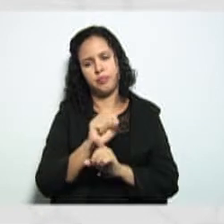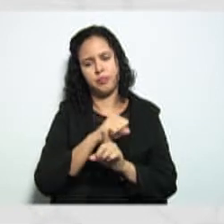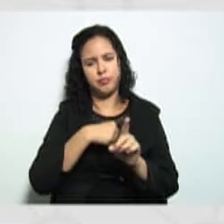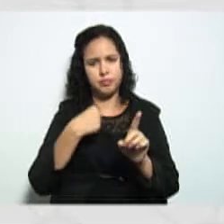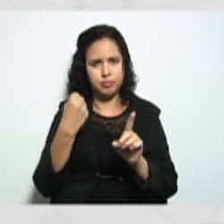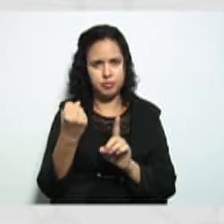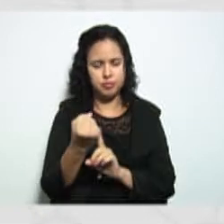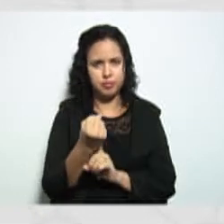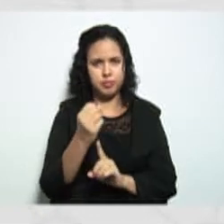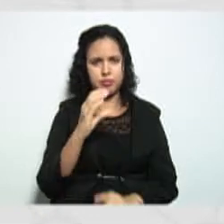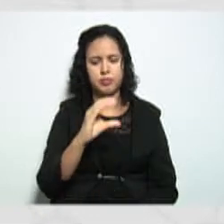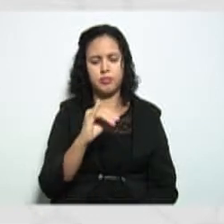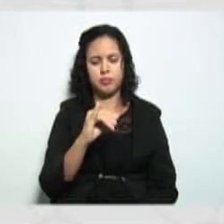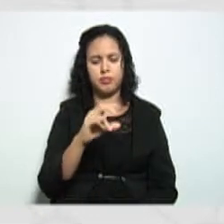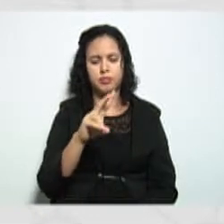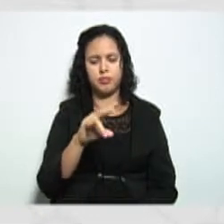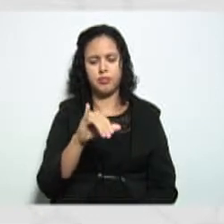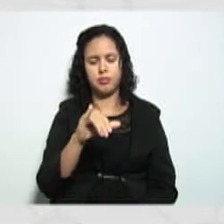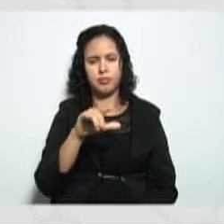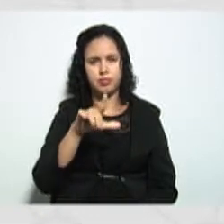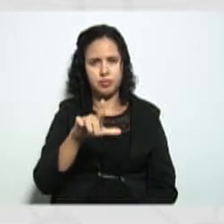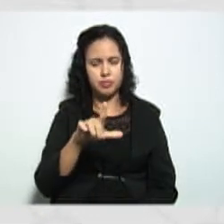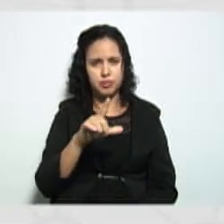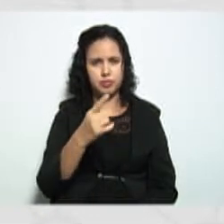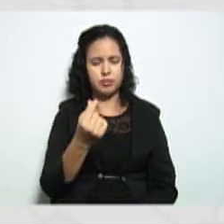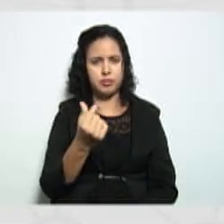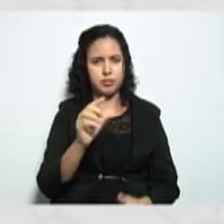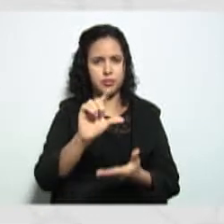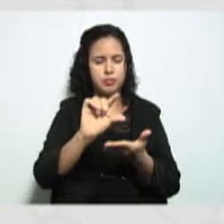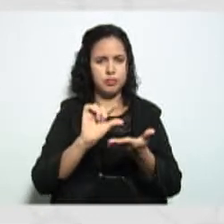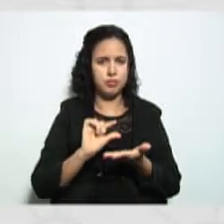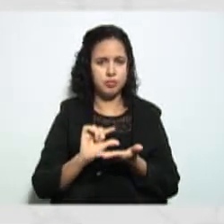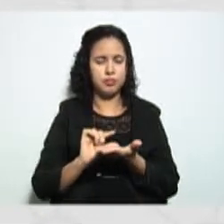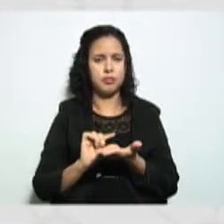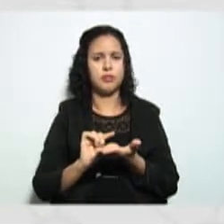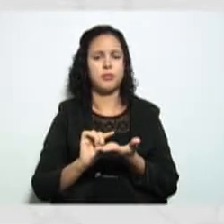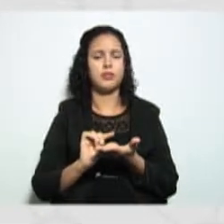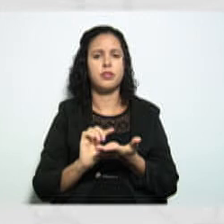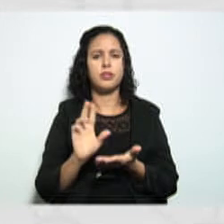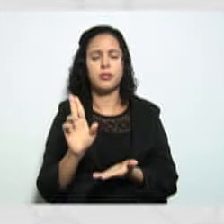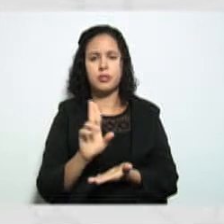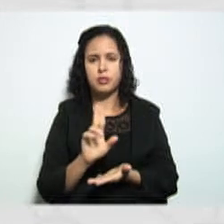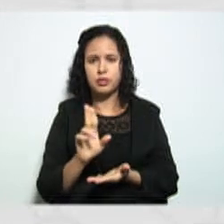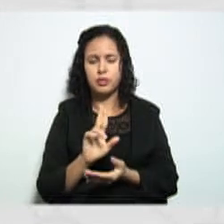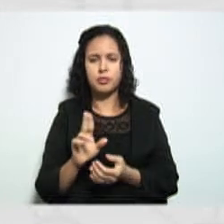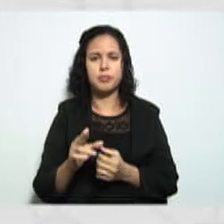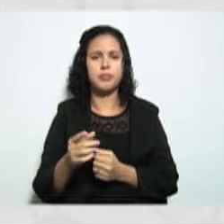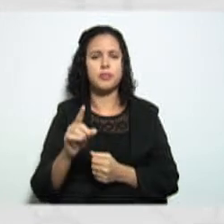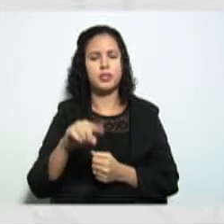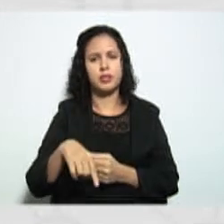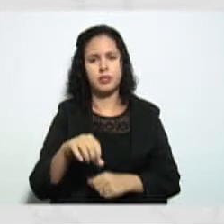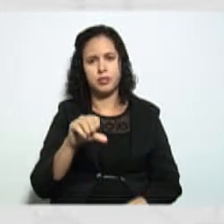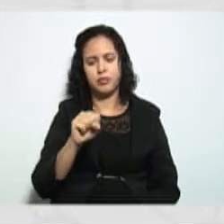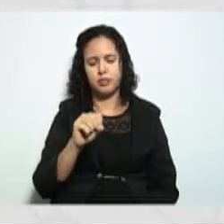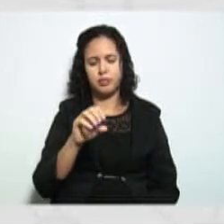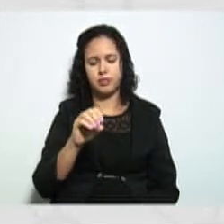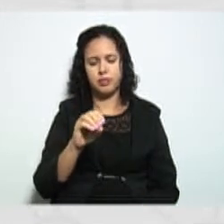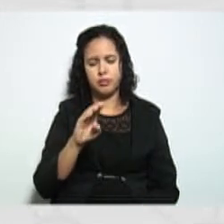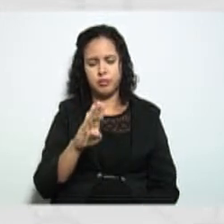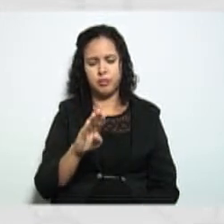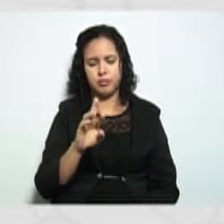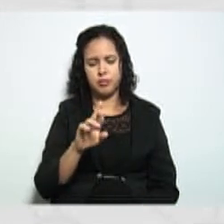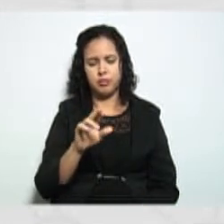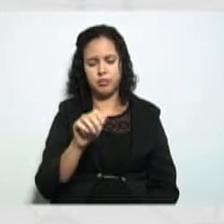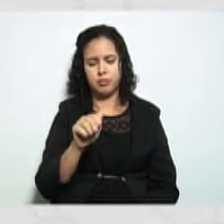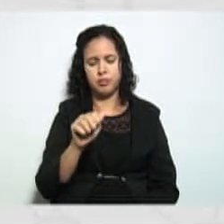comercial sem fins lucrativos. Se não há lucro, como são chamados os resultados financeiros? Muito bem, são chamados de sobra. A resposta